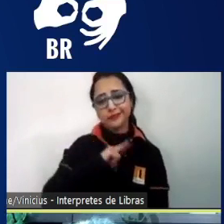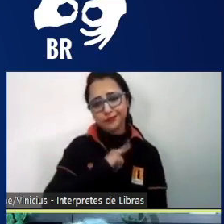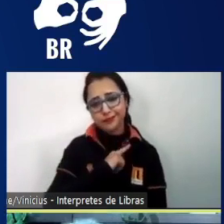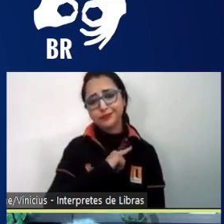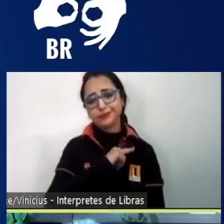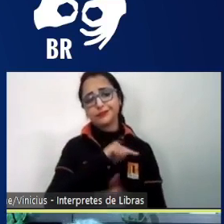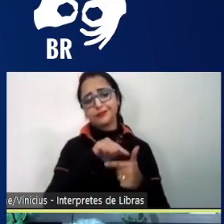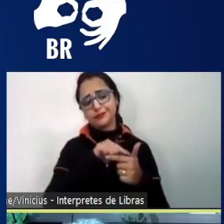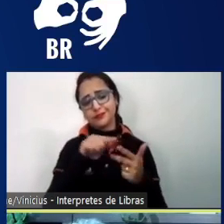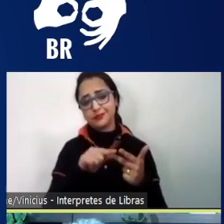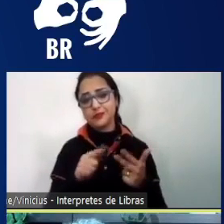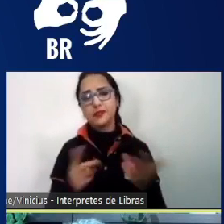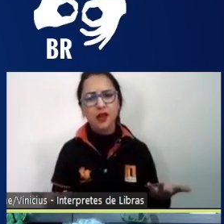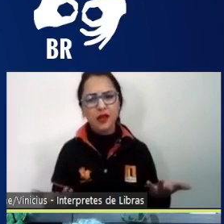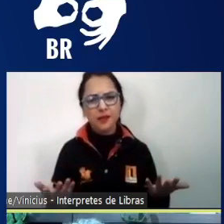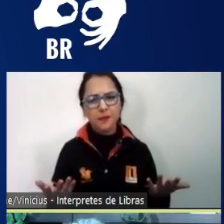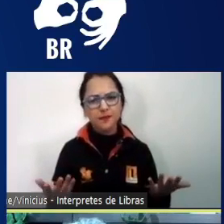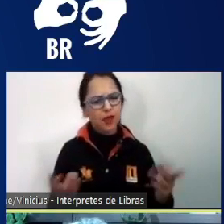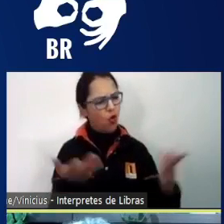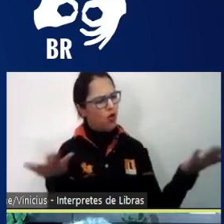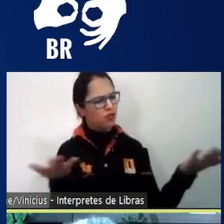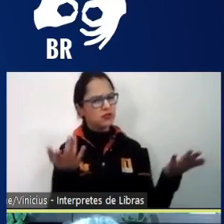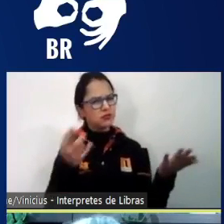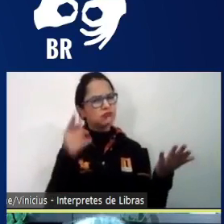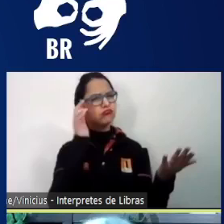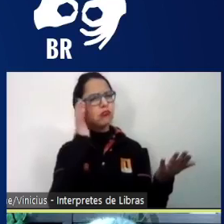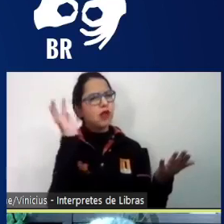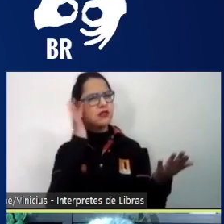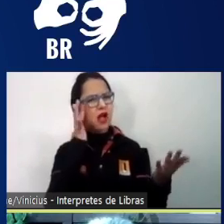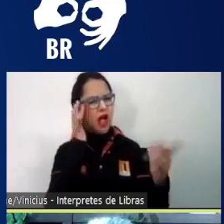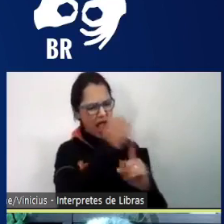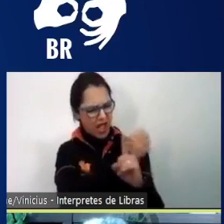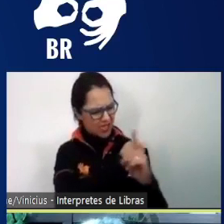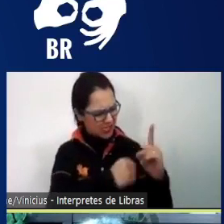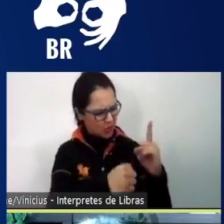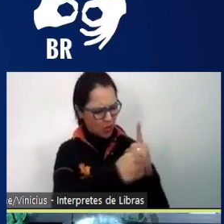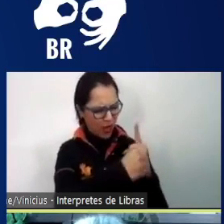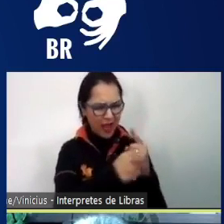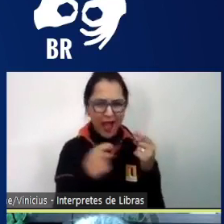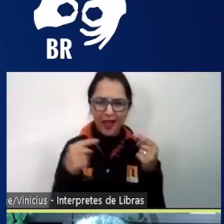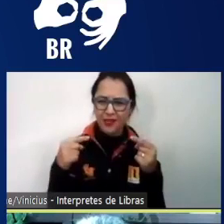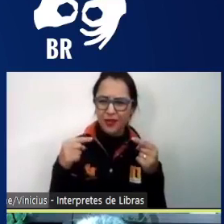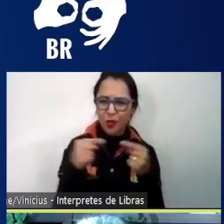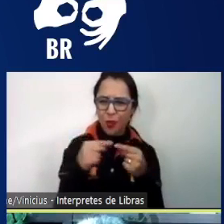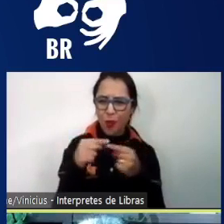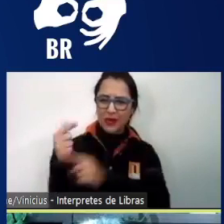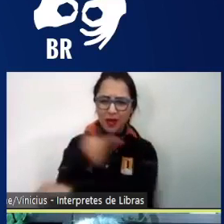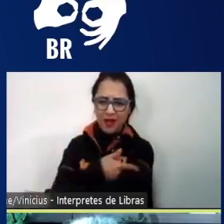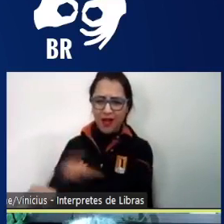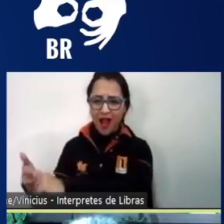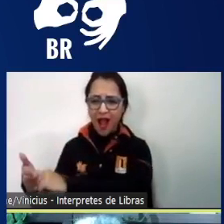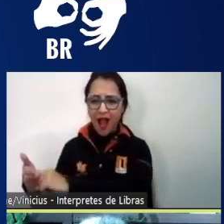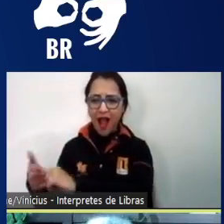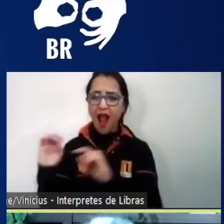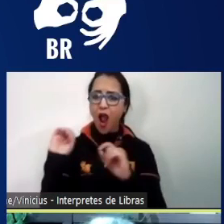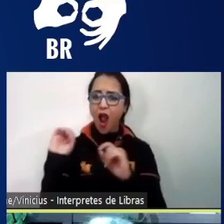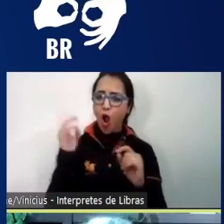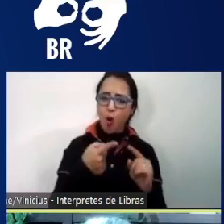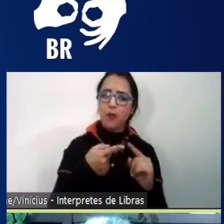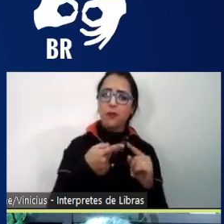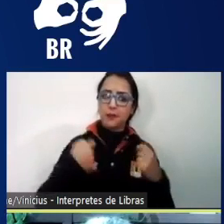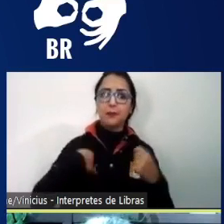Então, até que ponto ainda precisamos forçar para que realmente a